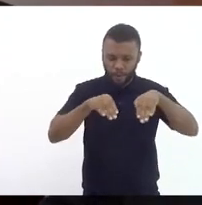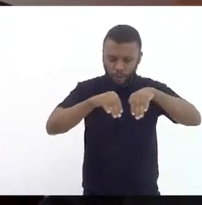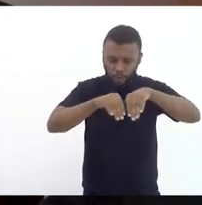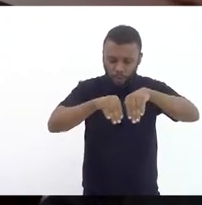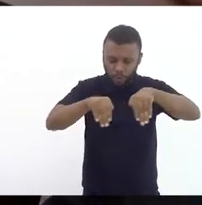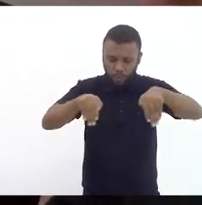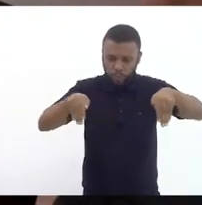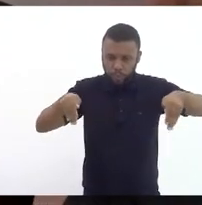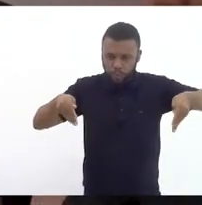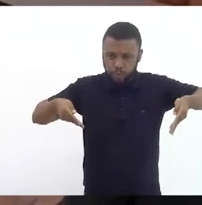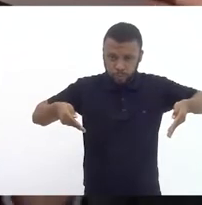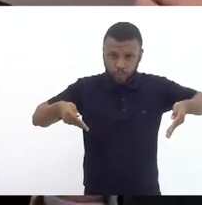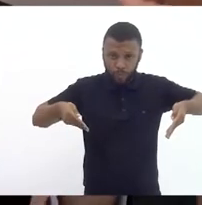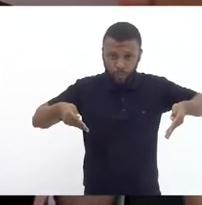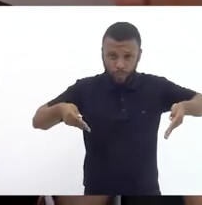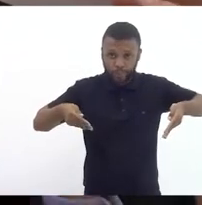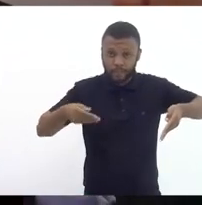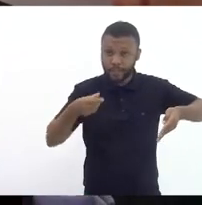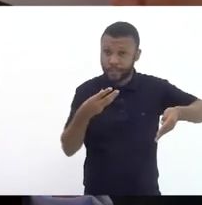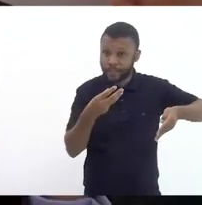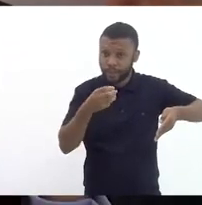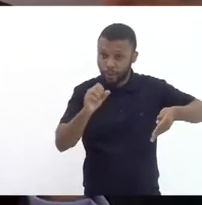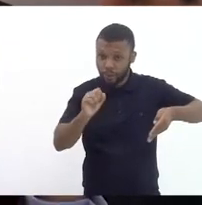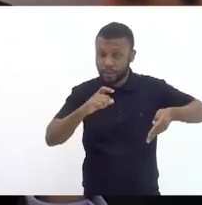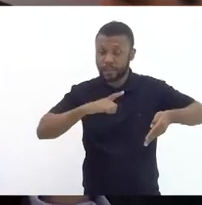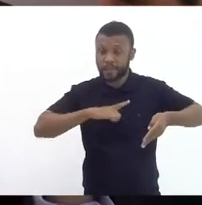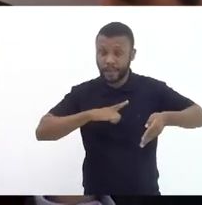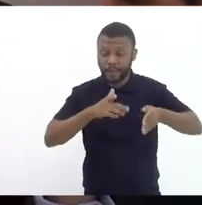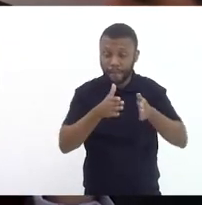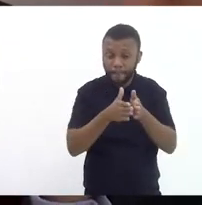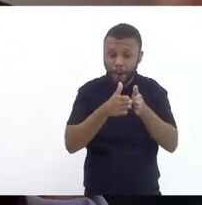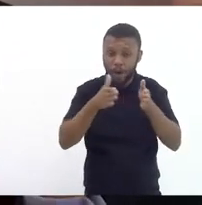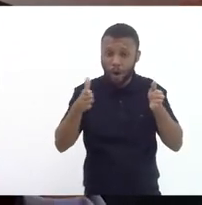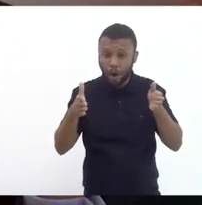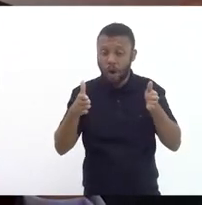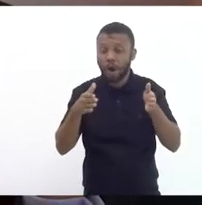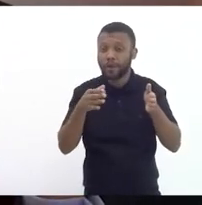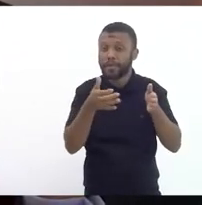38 delas têm um vão maior que 16 centímetros.